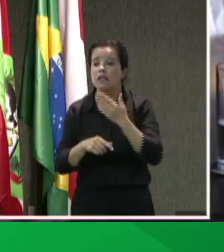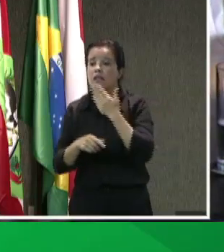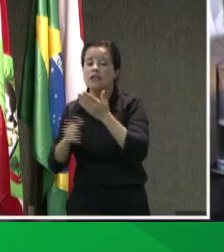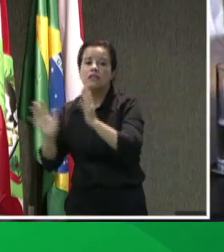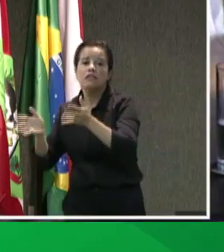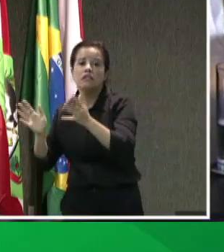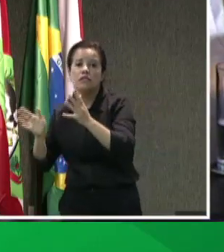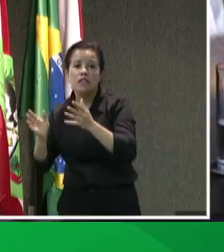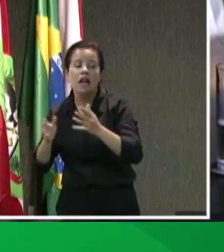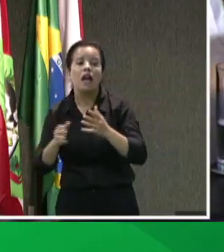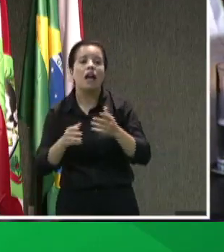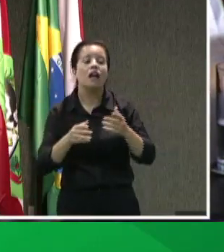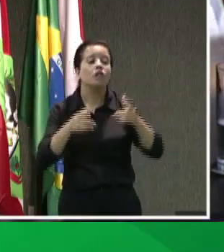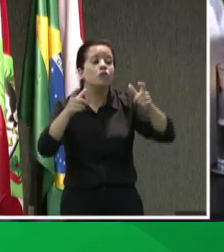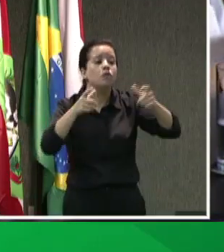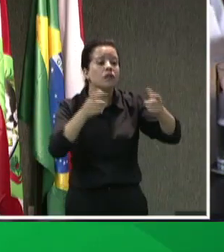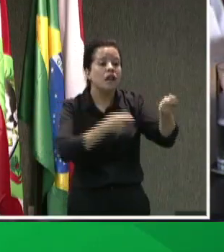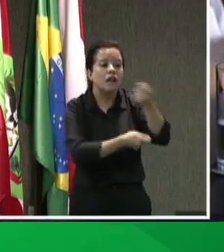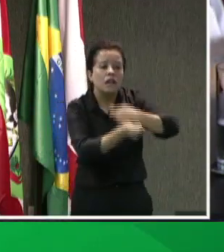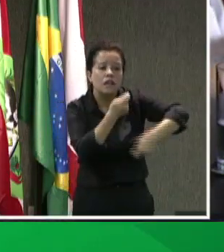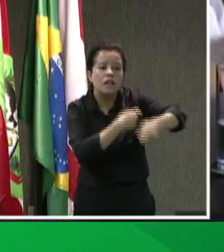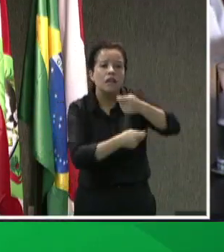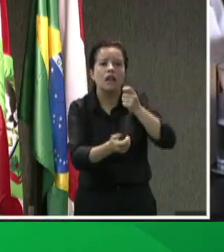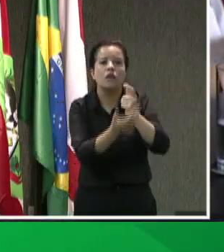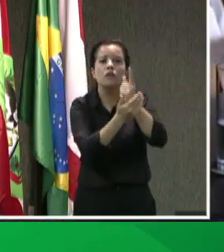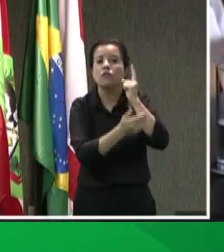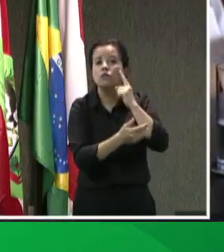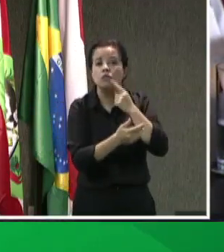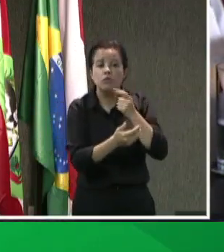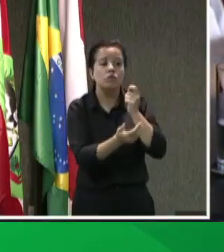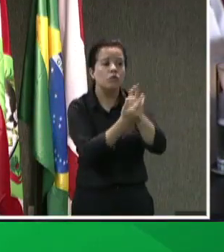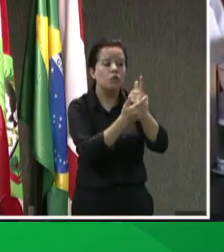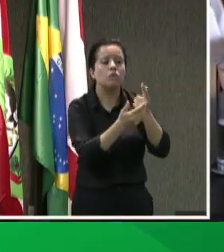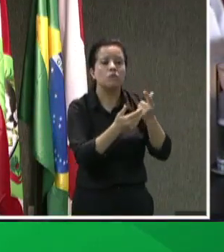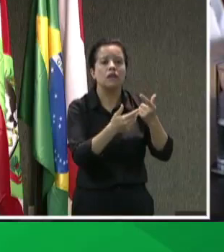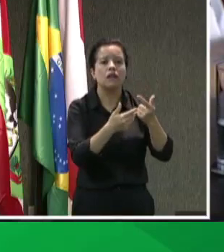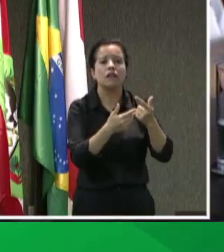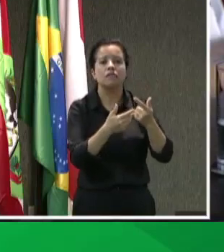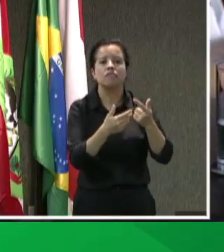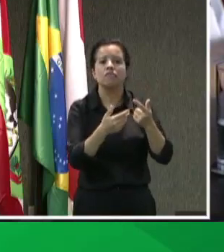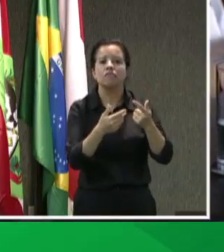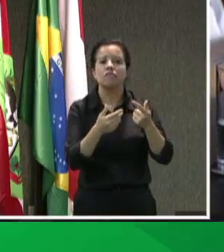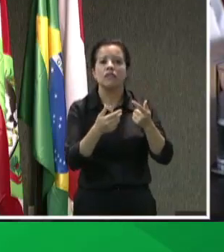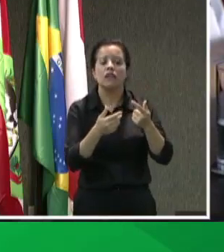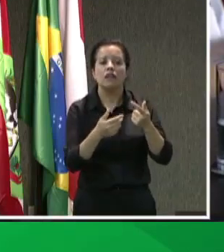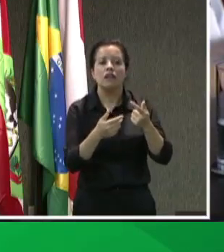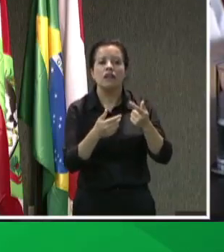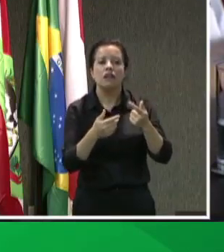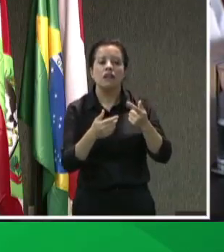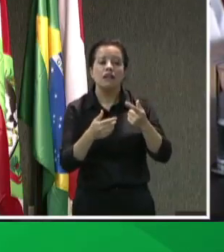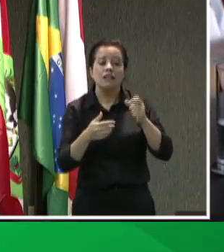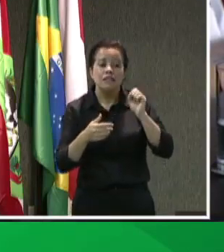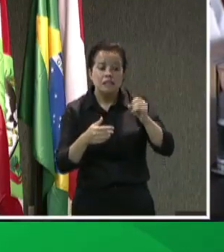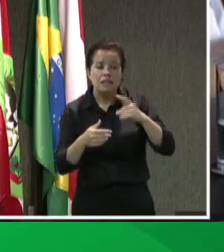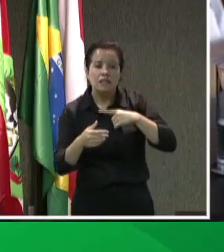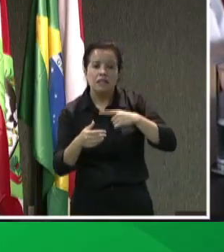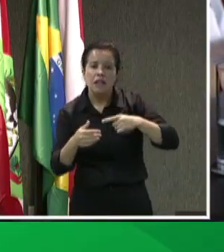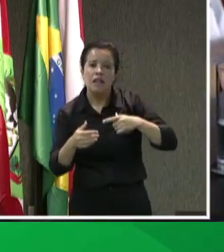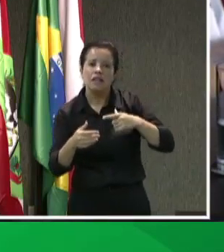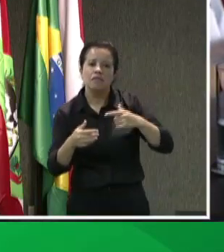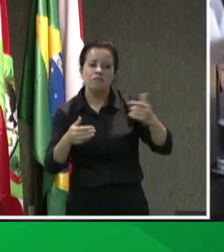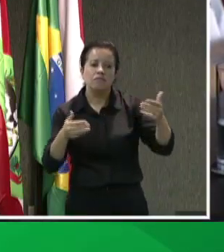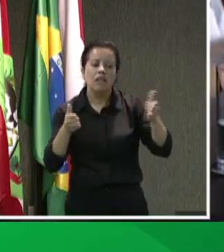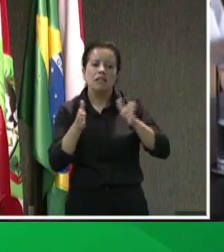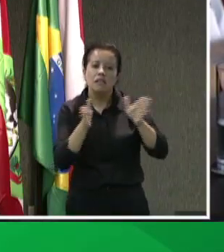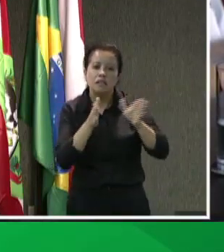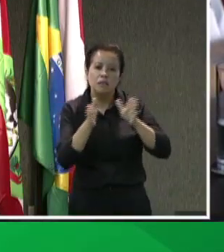Florianópolis. O surdo compra. O surdo compra. Quem tiver essa acessibilidade vai ter mais clientes à sua disposição. Nós